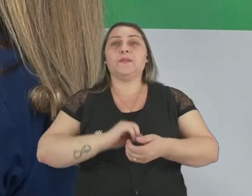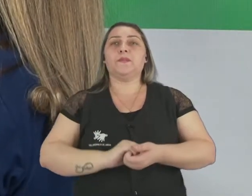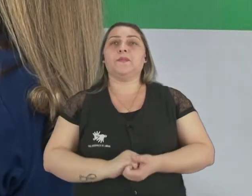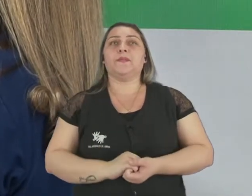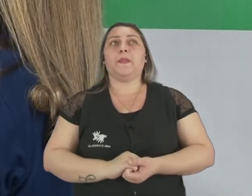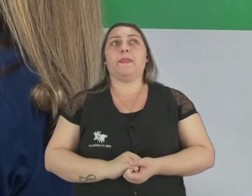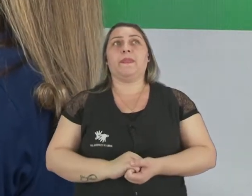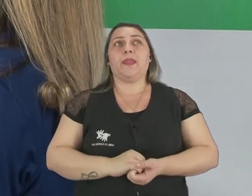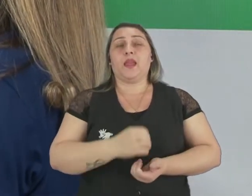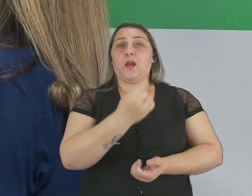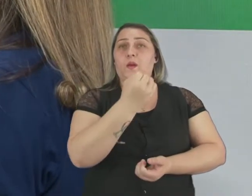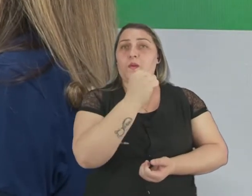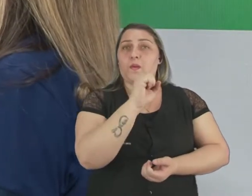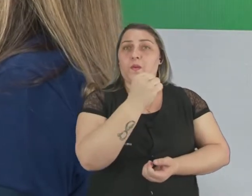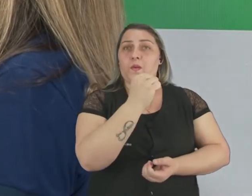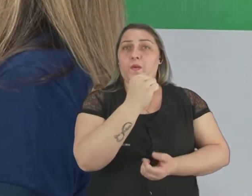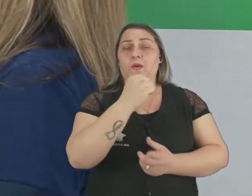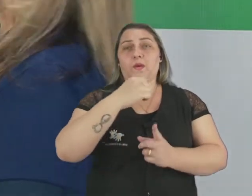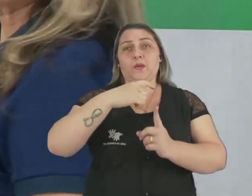8